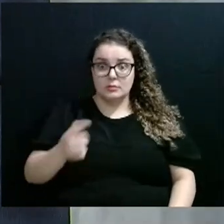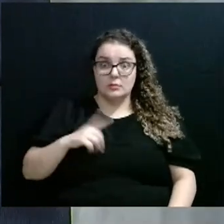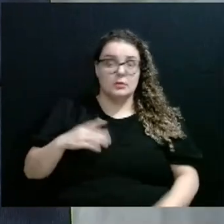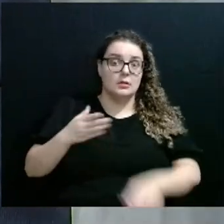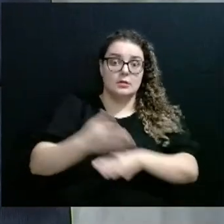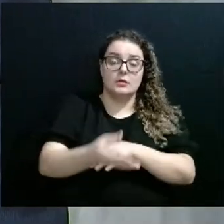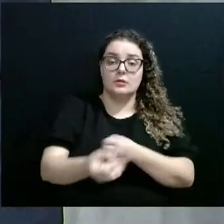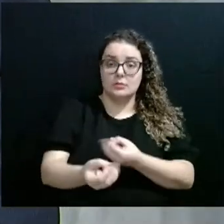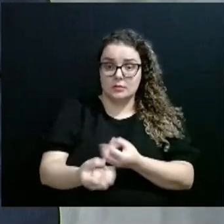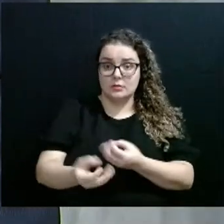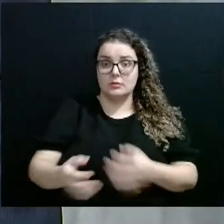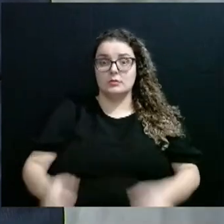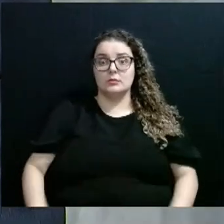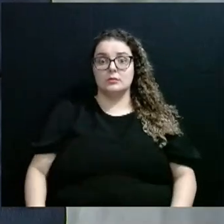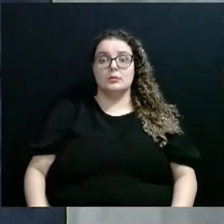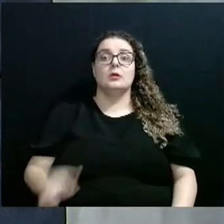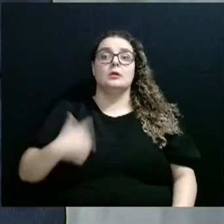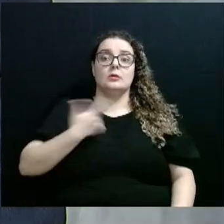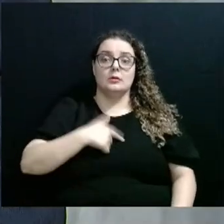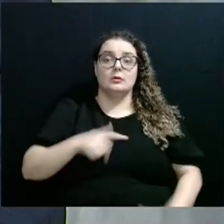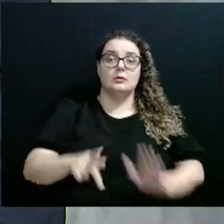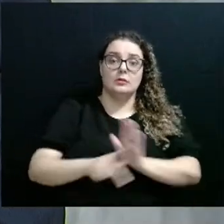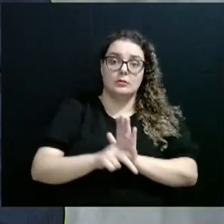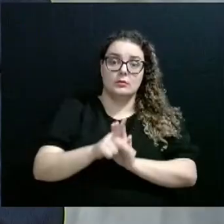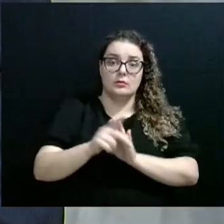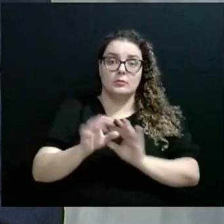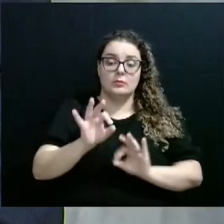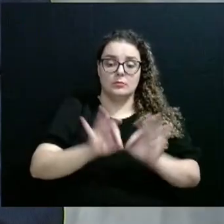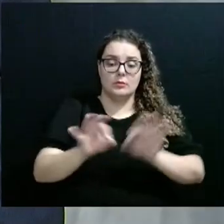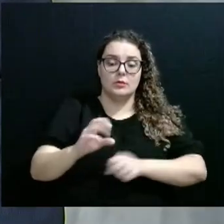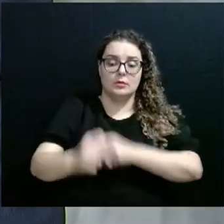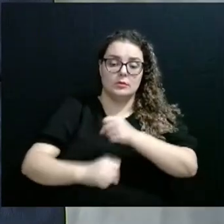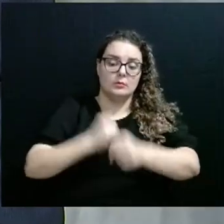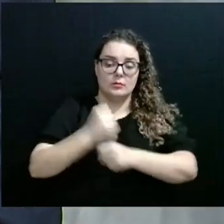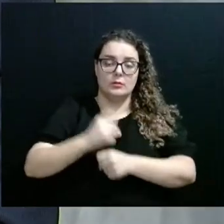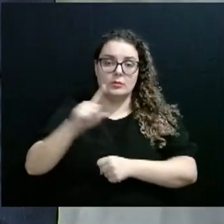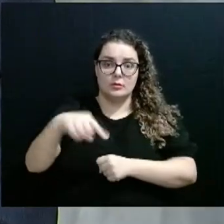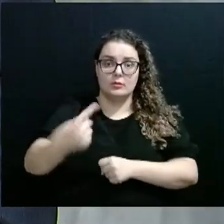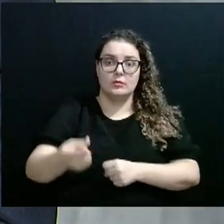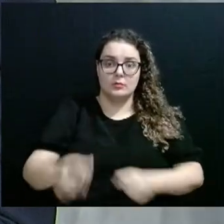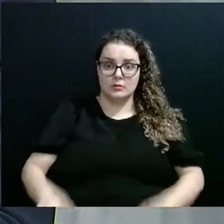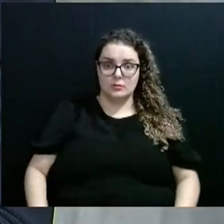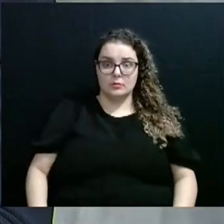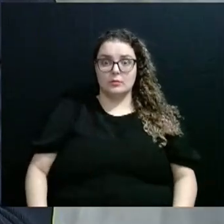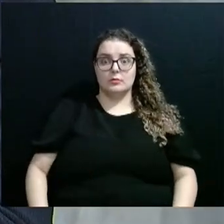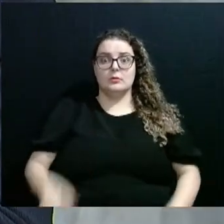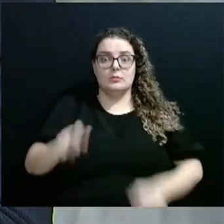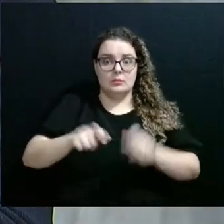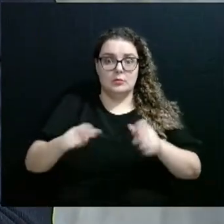Então, nós temos um projeto para o ano que vem, trazer pessoas ligadas a esse tema